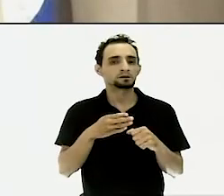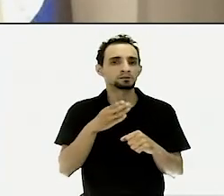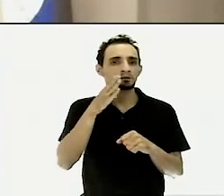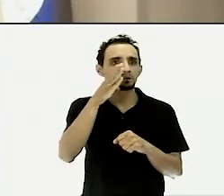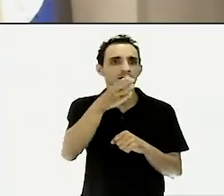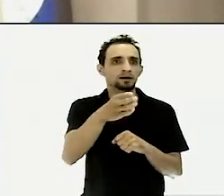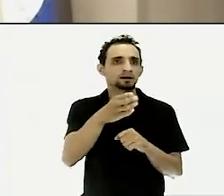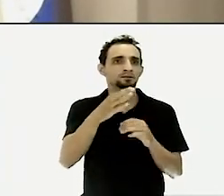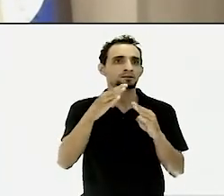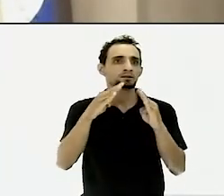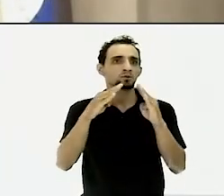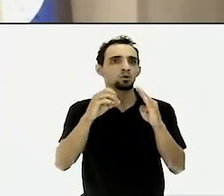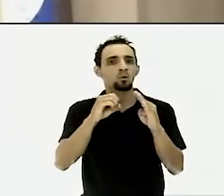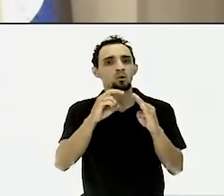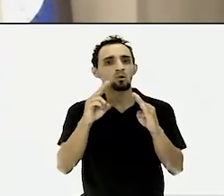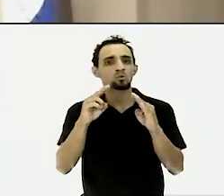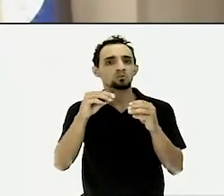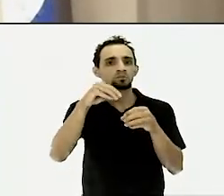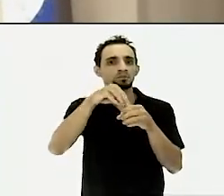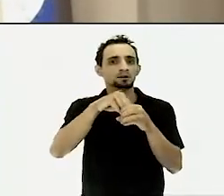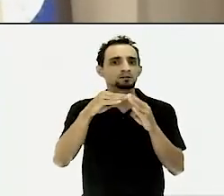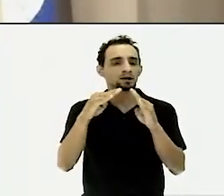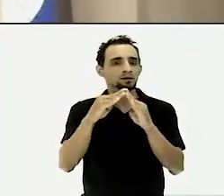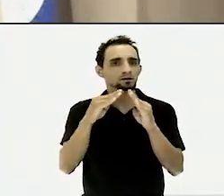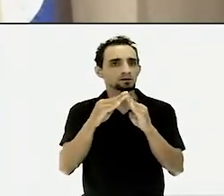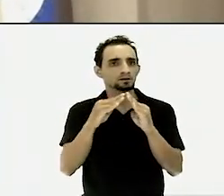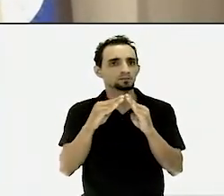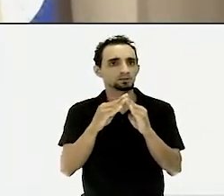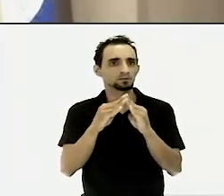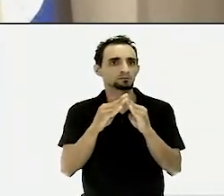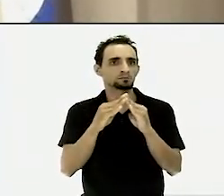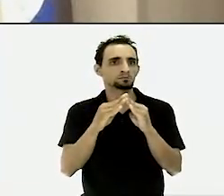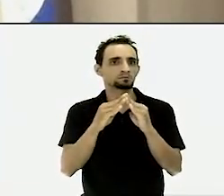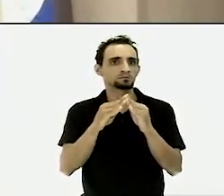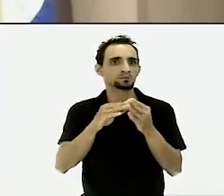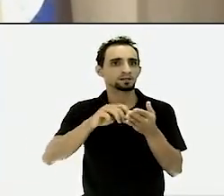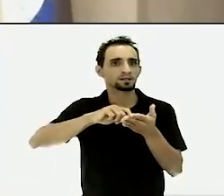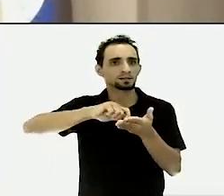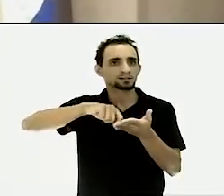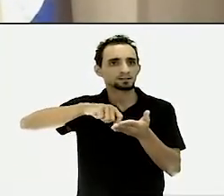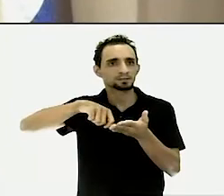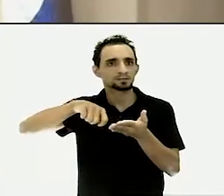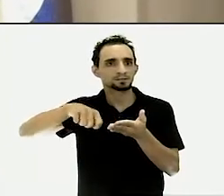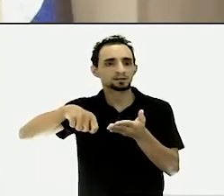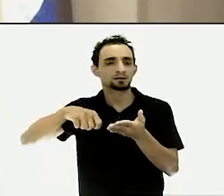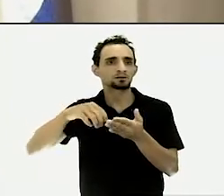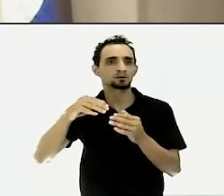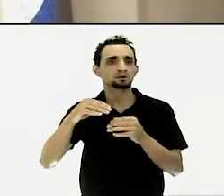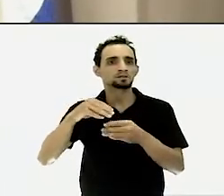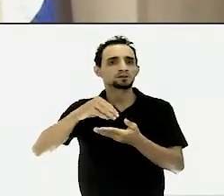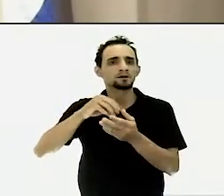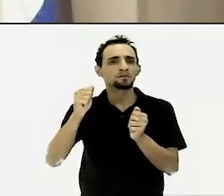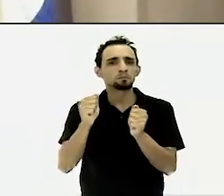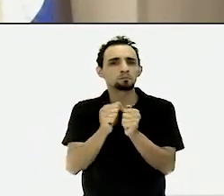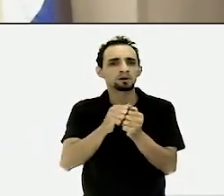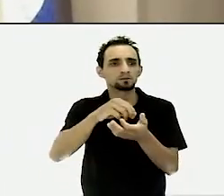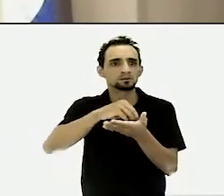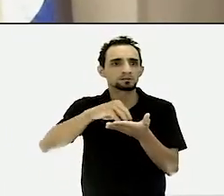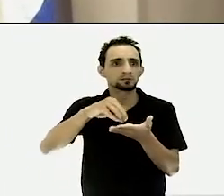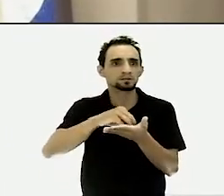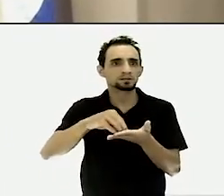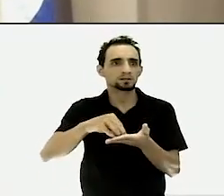na Câmara, quem tiver também em algum lugar e puder assinar ou abaixo-assinado, que assinem. Que